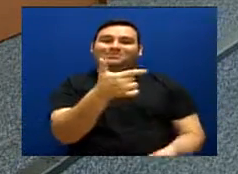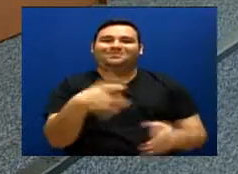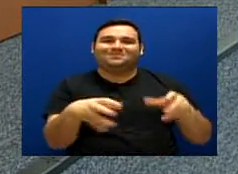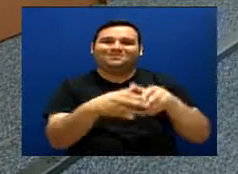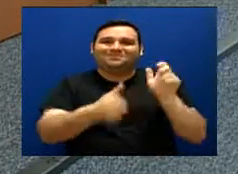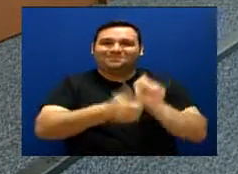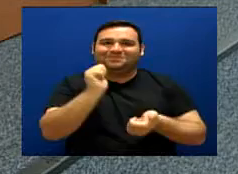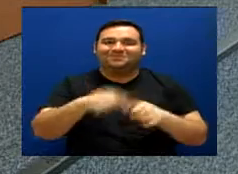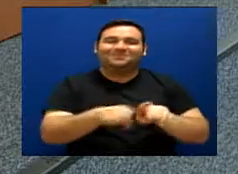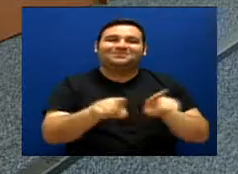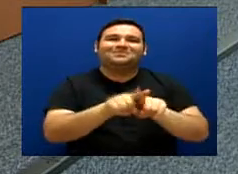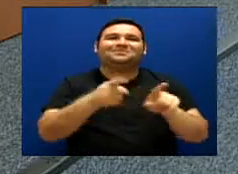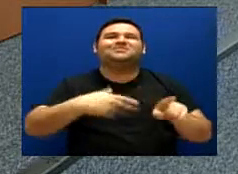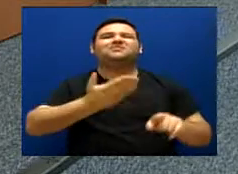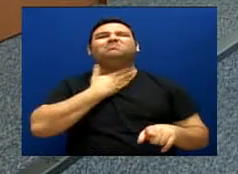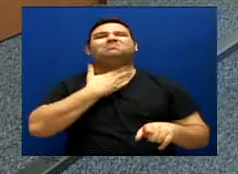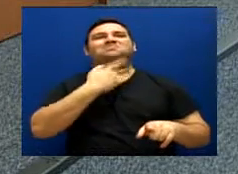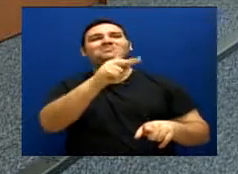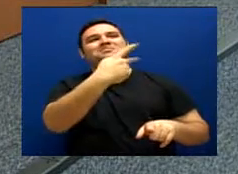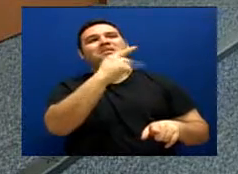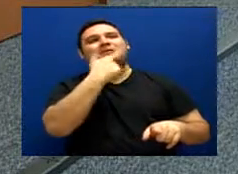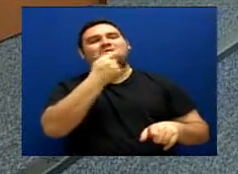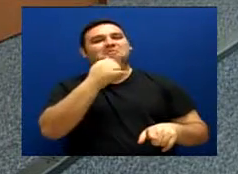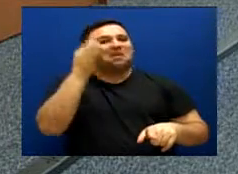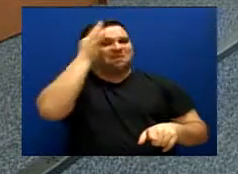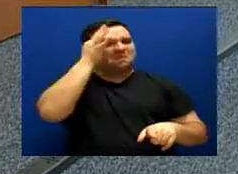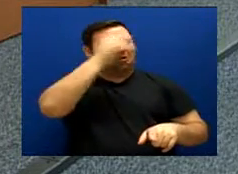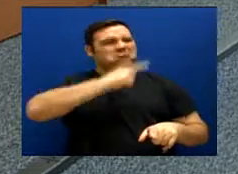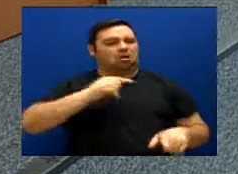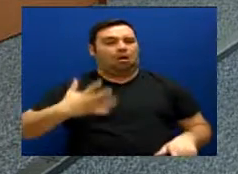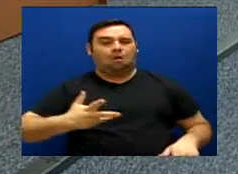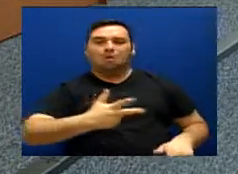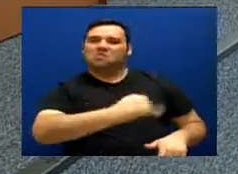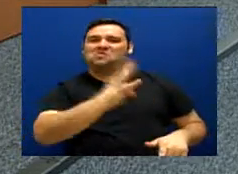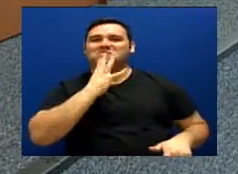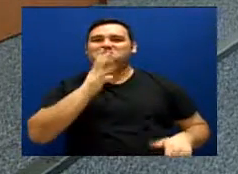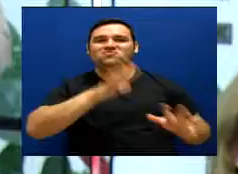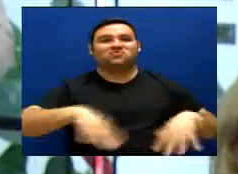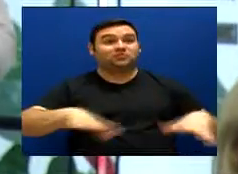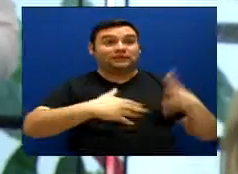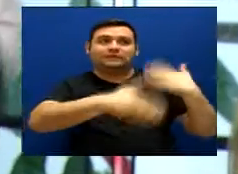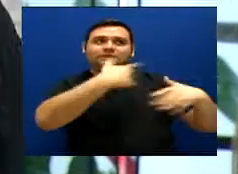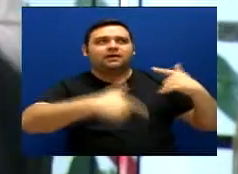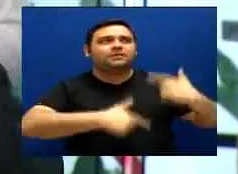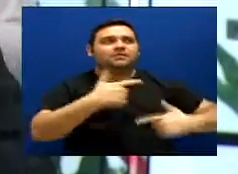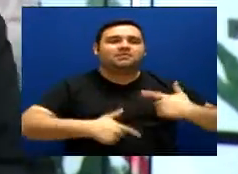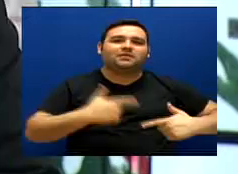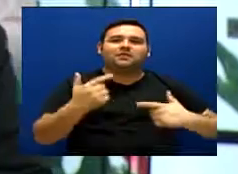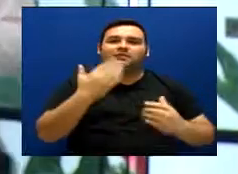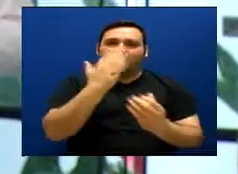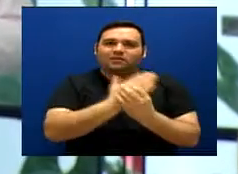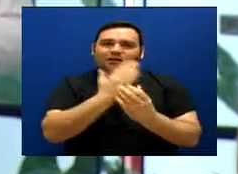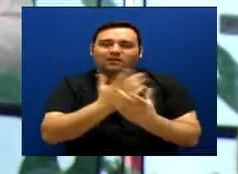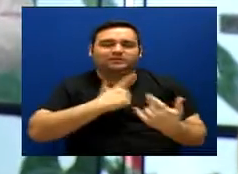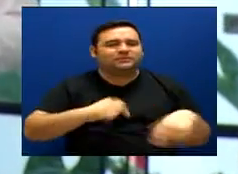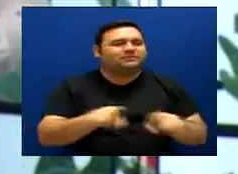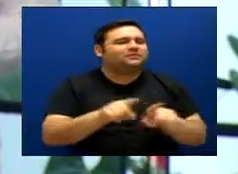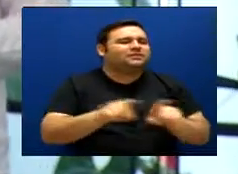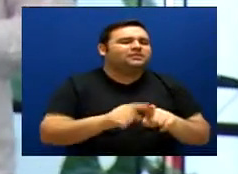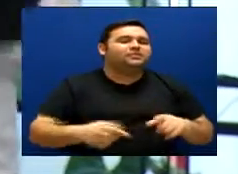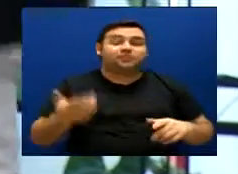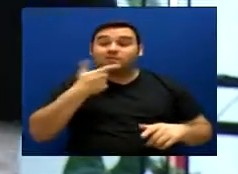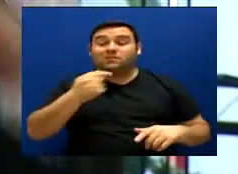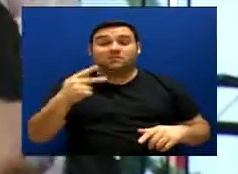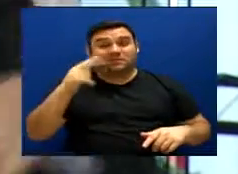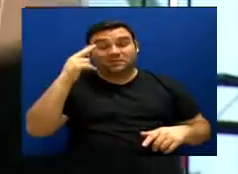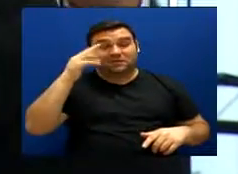Bento e a nossa voz, que o Fausto Pérez é a voz de Sorocaba. Muitas das vezes eu trabalhando ali no lanche, o Fausto passou e falou: Vitão,